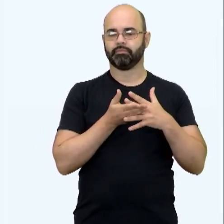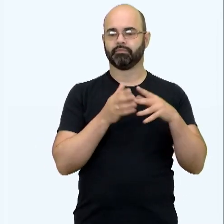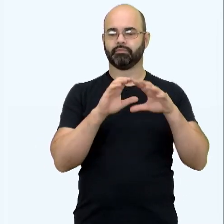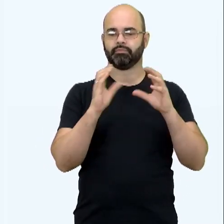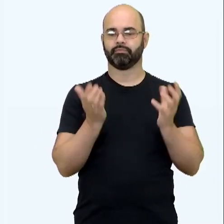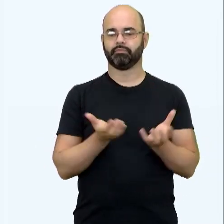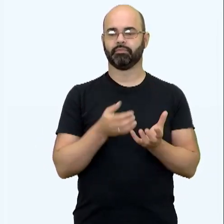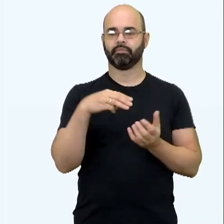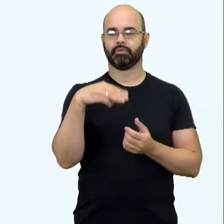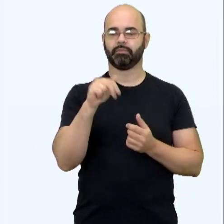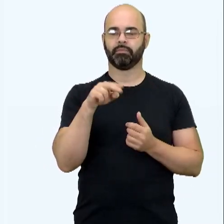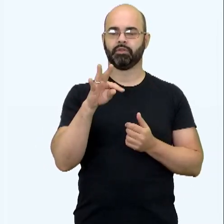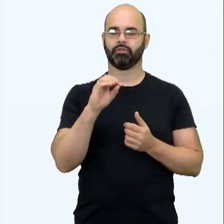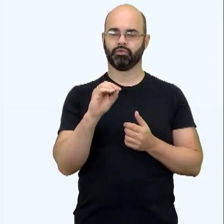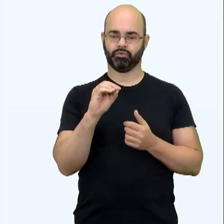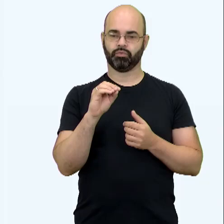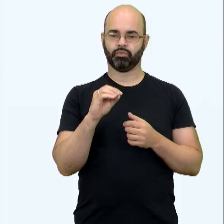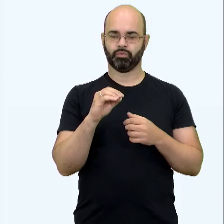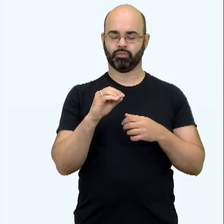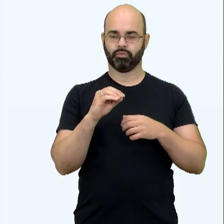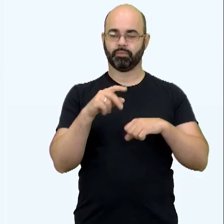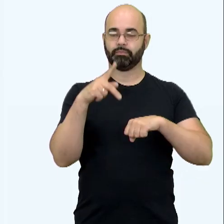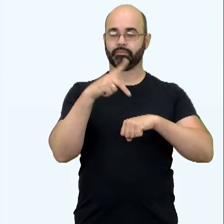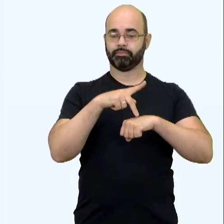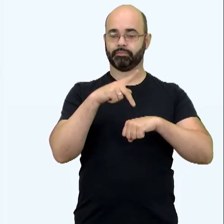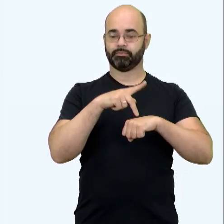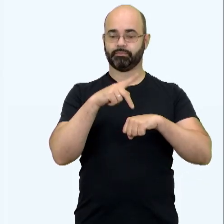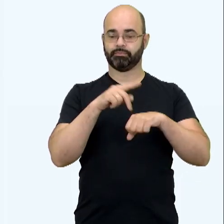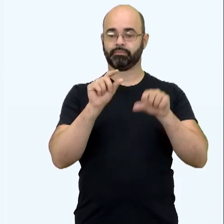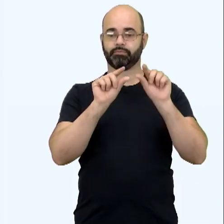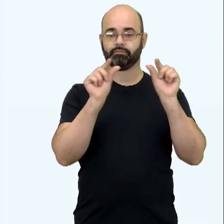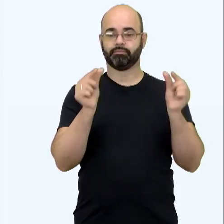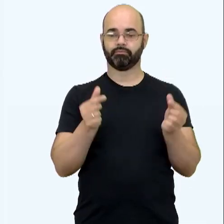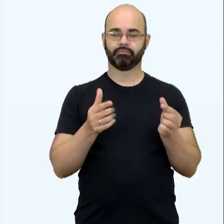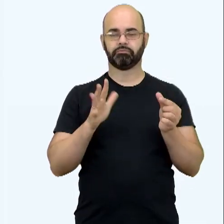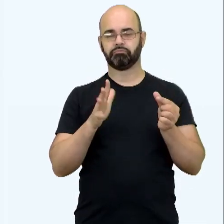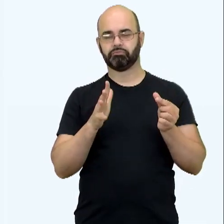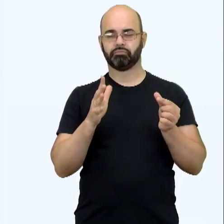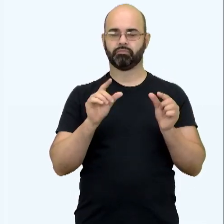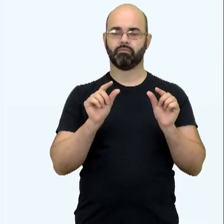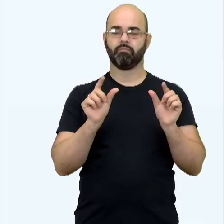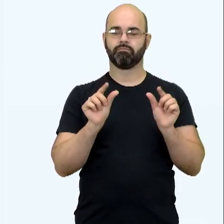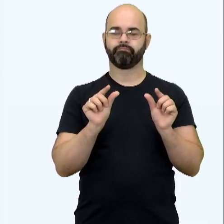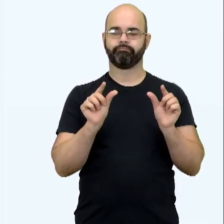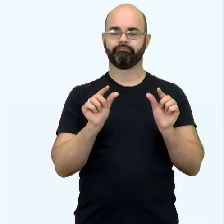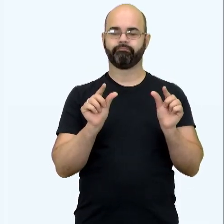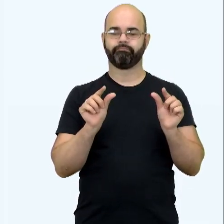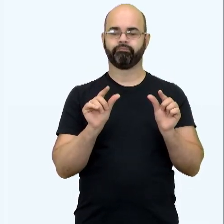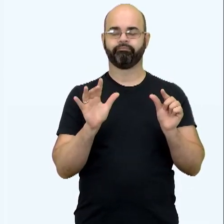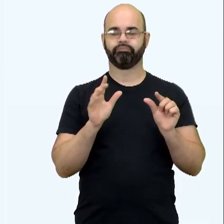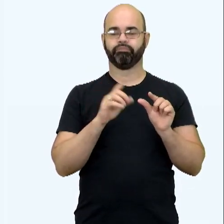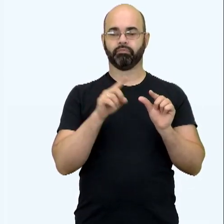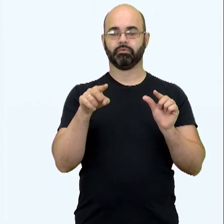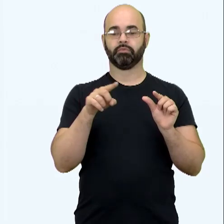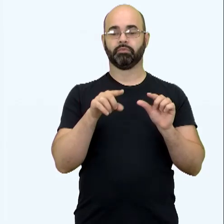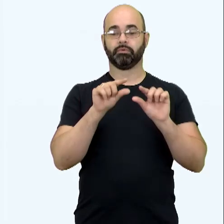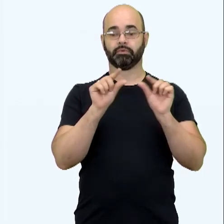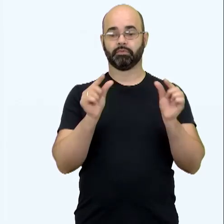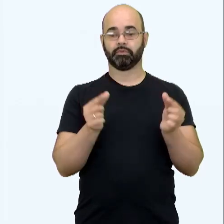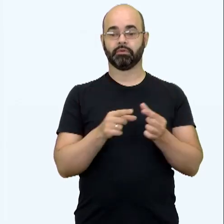terrestre, formada por rochas de densidade mediana e é responsável pela formação do